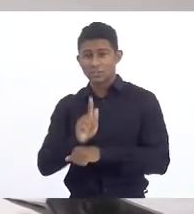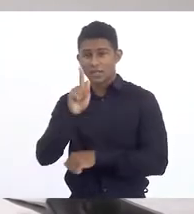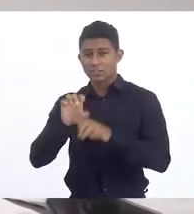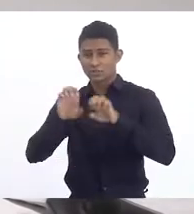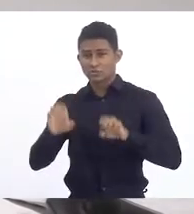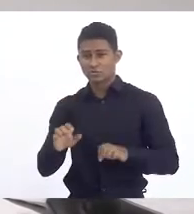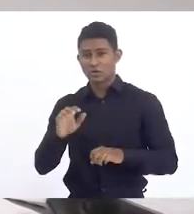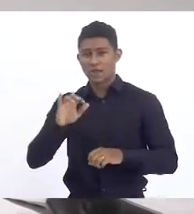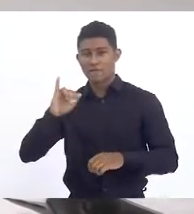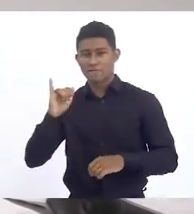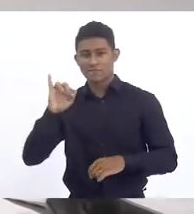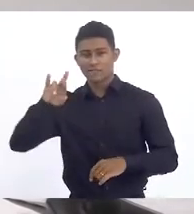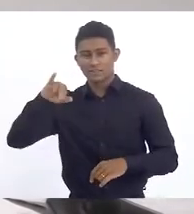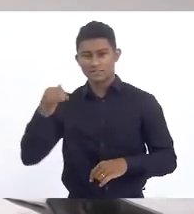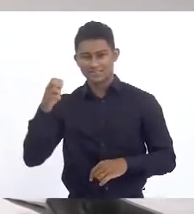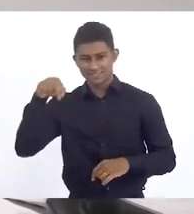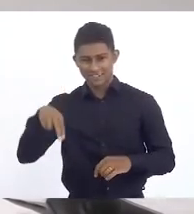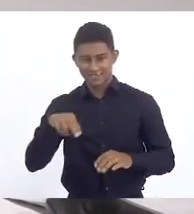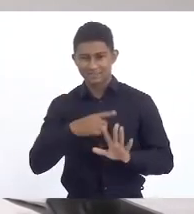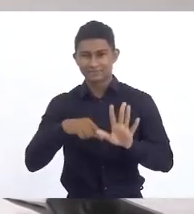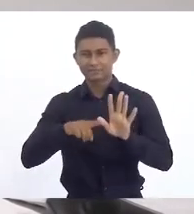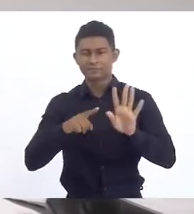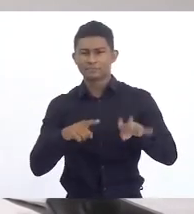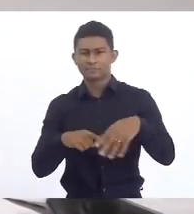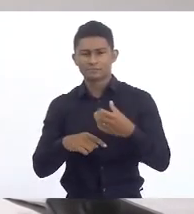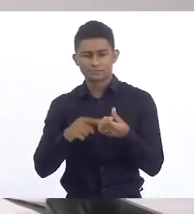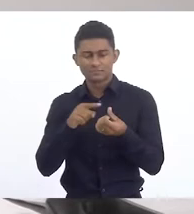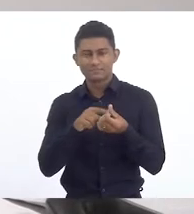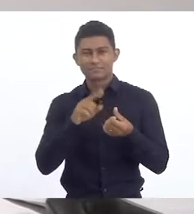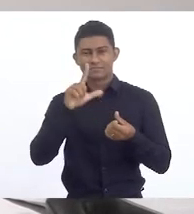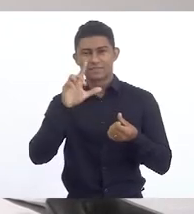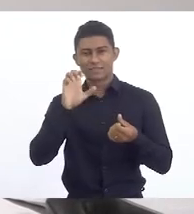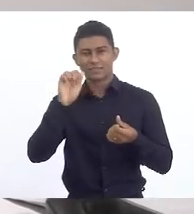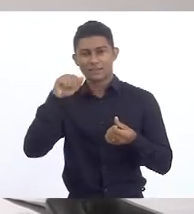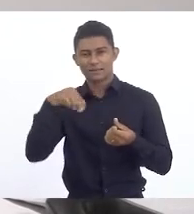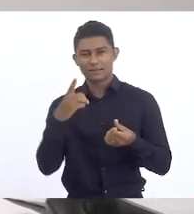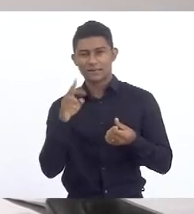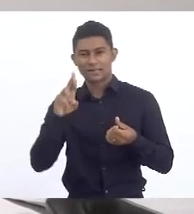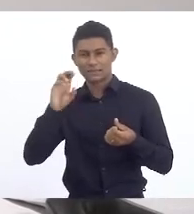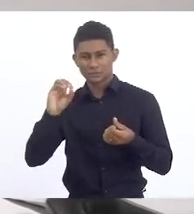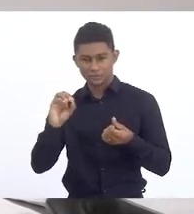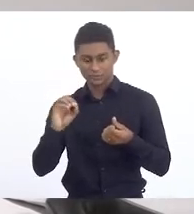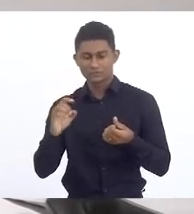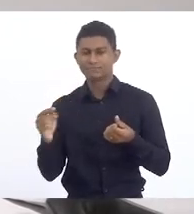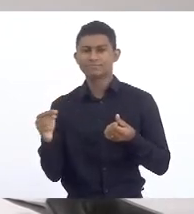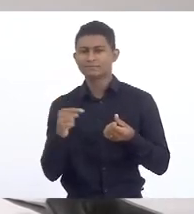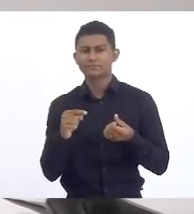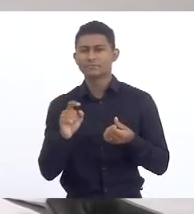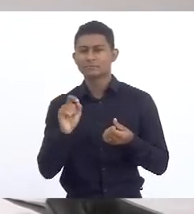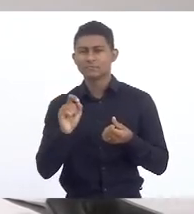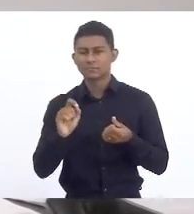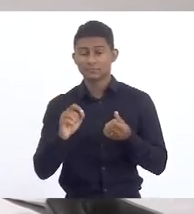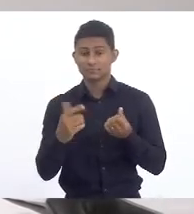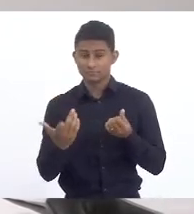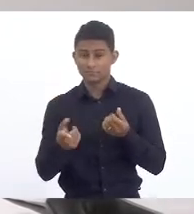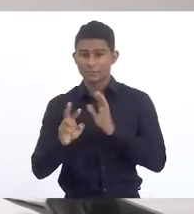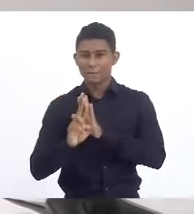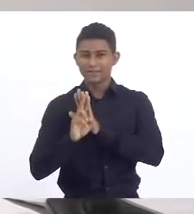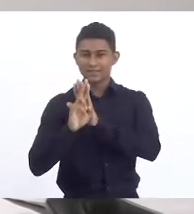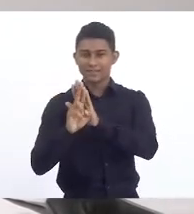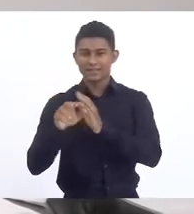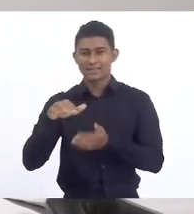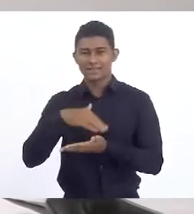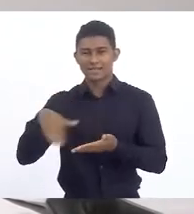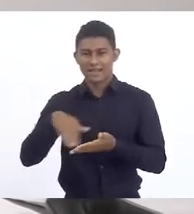Firjan, e o Leandro Damasceno, assessor da Secretaria de Fazenda.